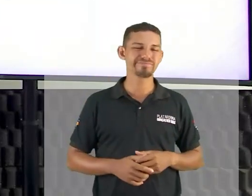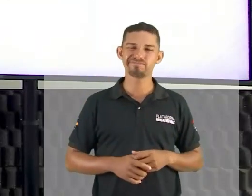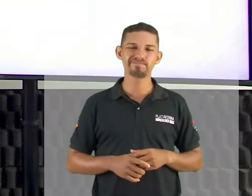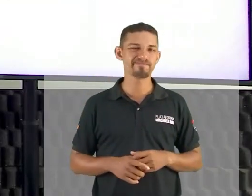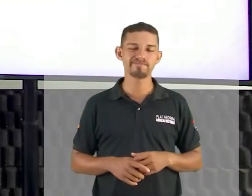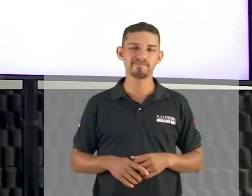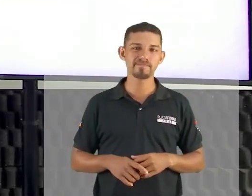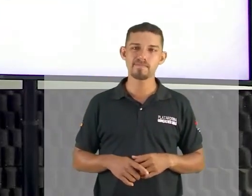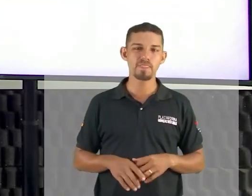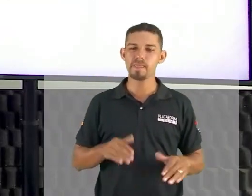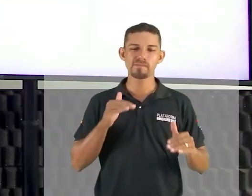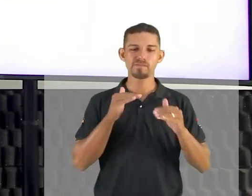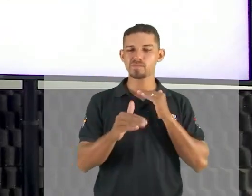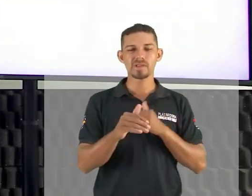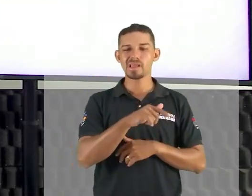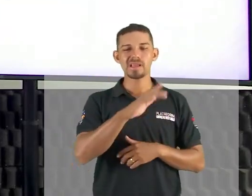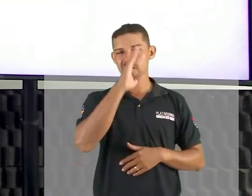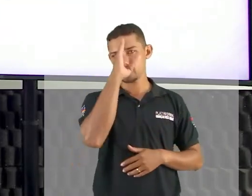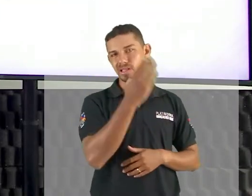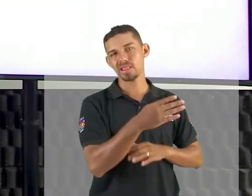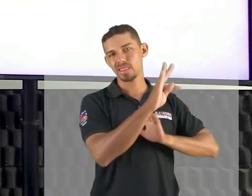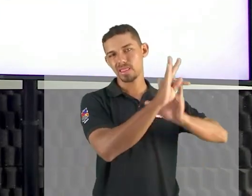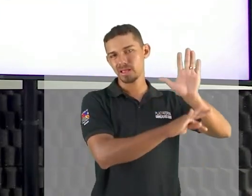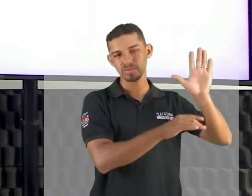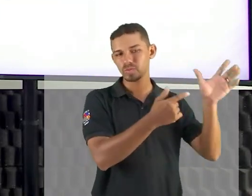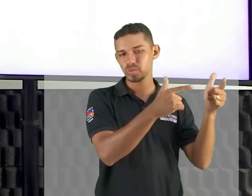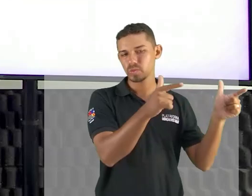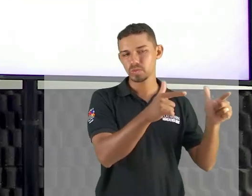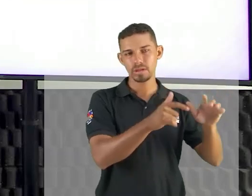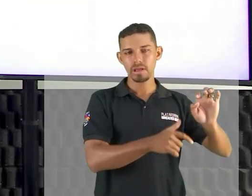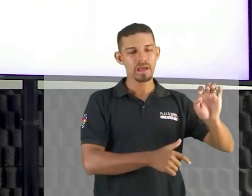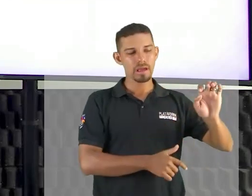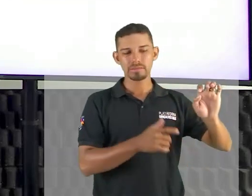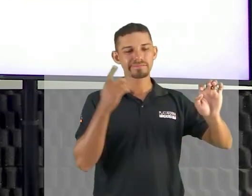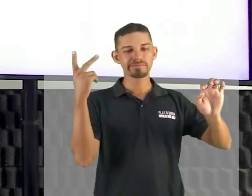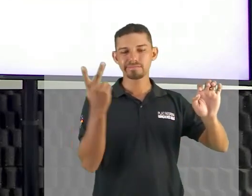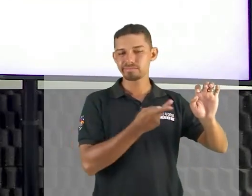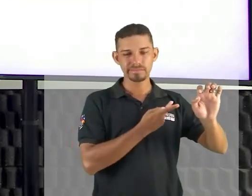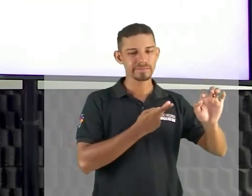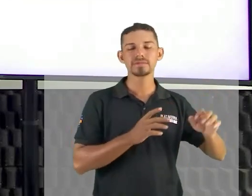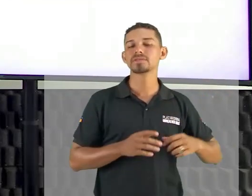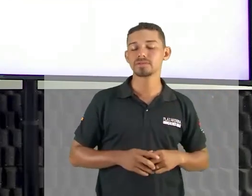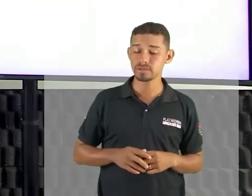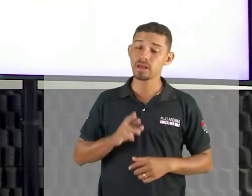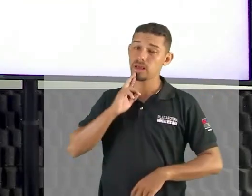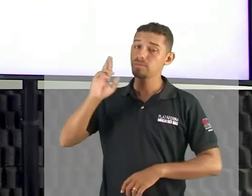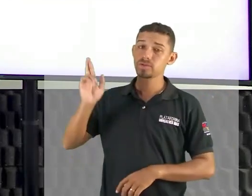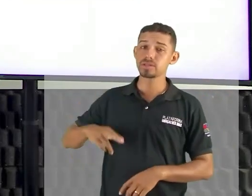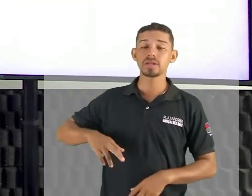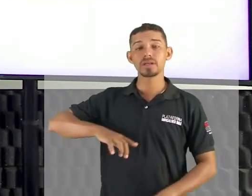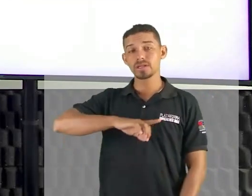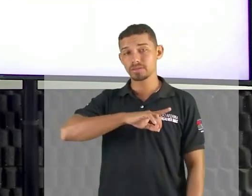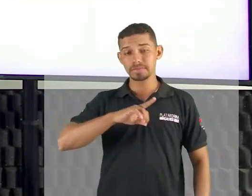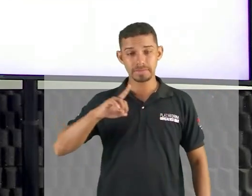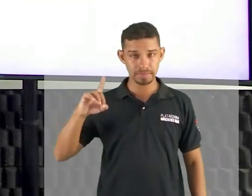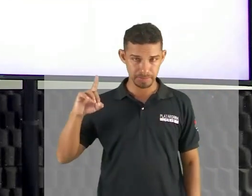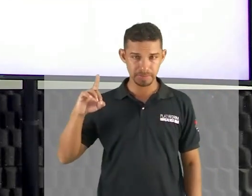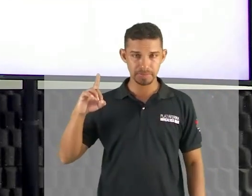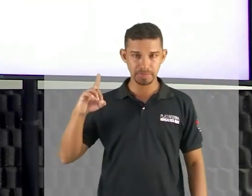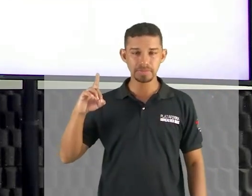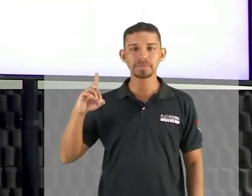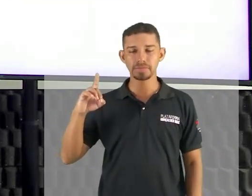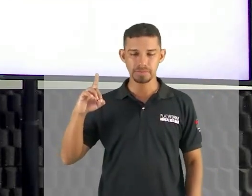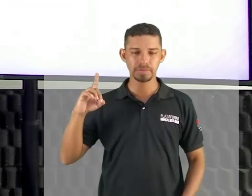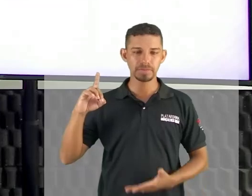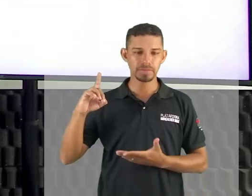tem nenhuma relação direta com o texto que você acabou de ler, porque diz o contrário. Então, a resposta a essa questão, gente, é a letra